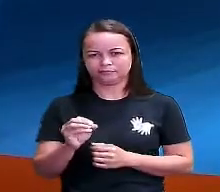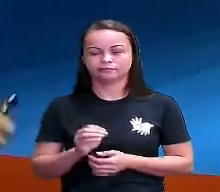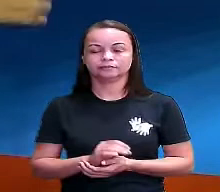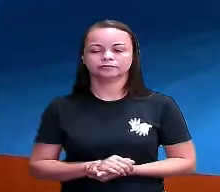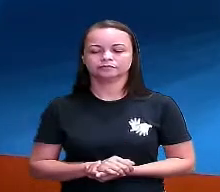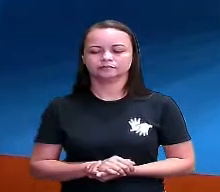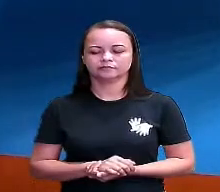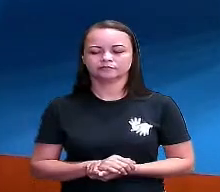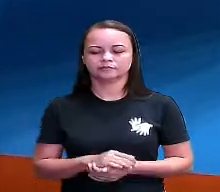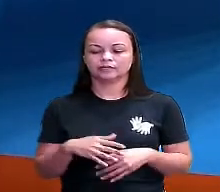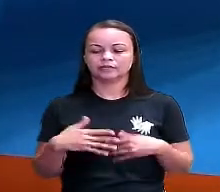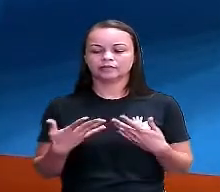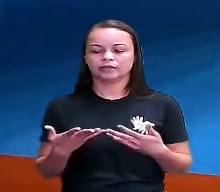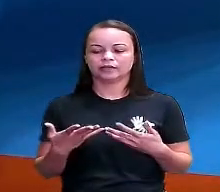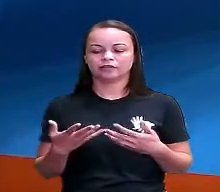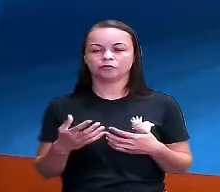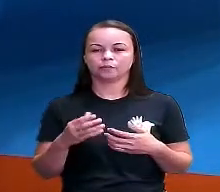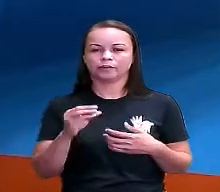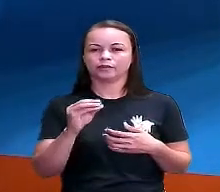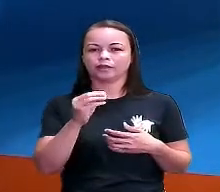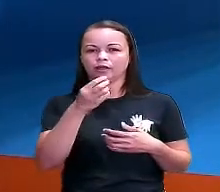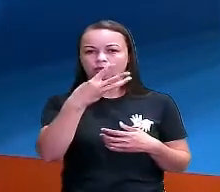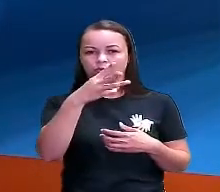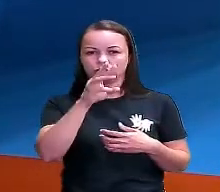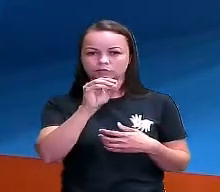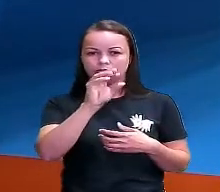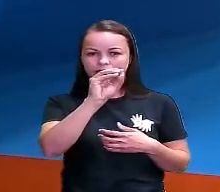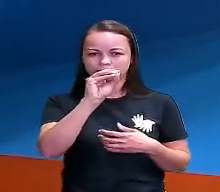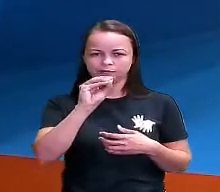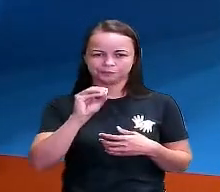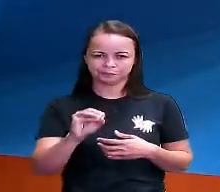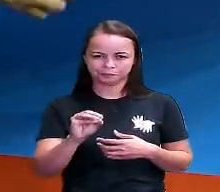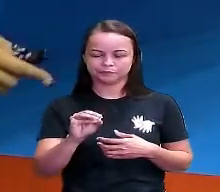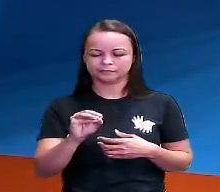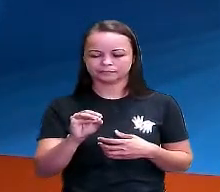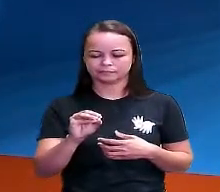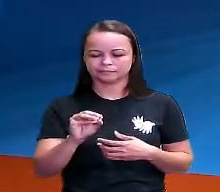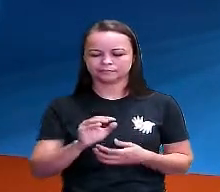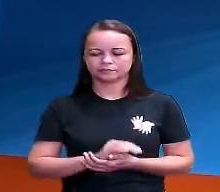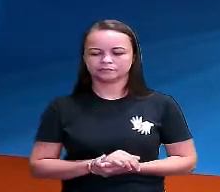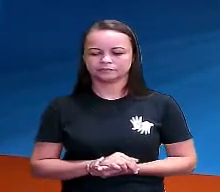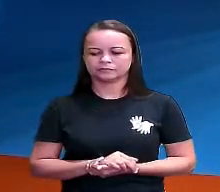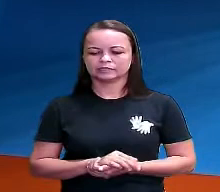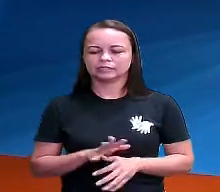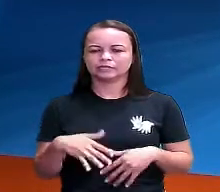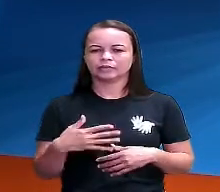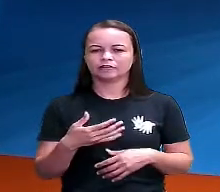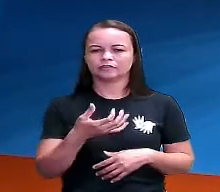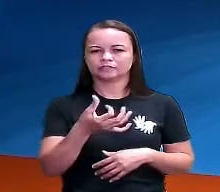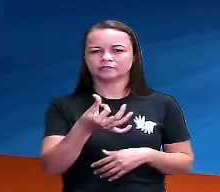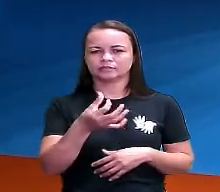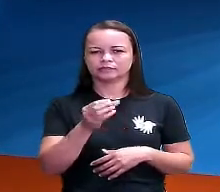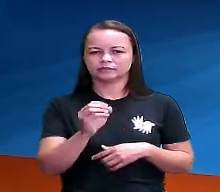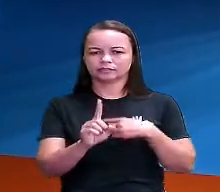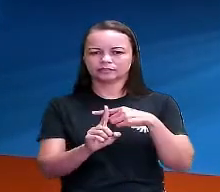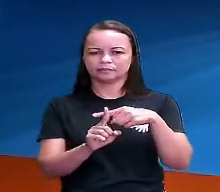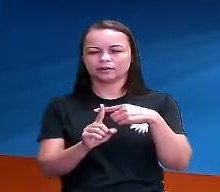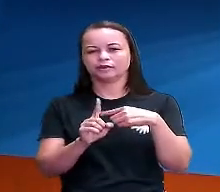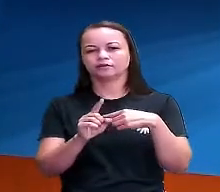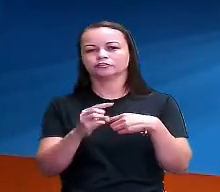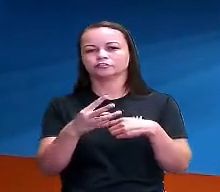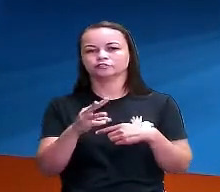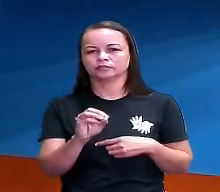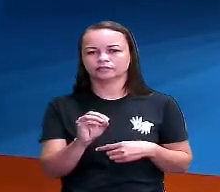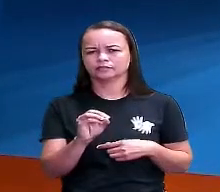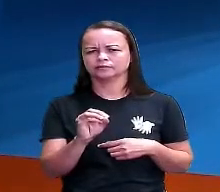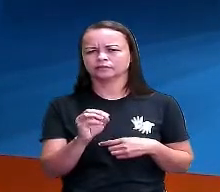E aí, eu vou pegar o 30 daqui e baixar para cá. E aí, eu vou fazer 60 mais 30. Quanto